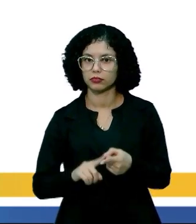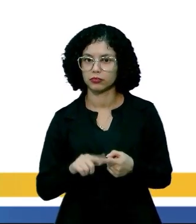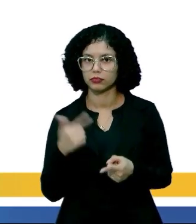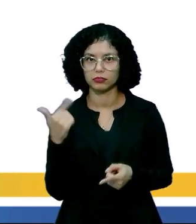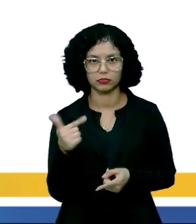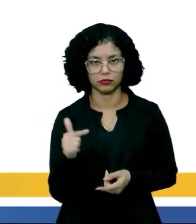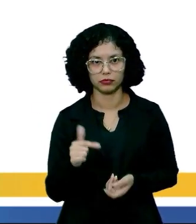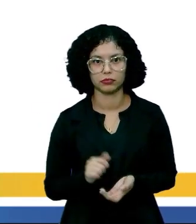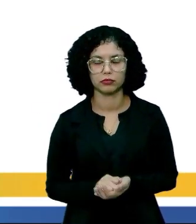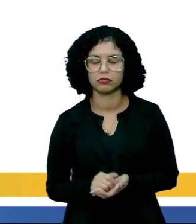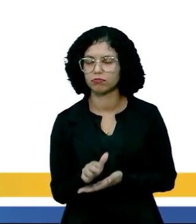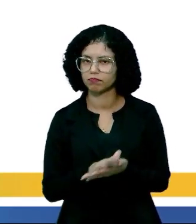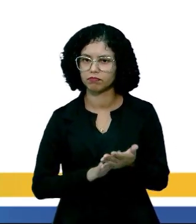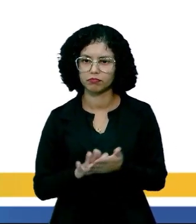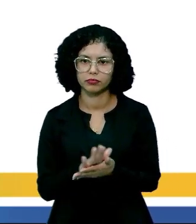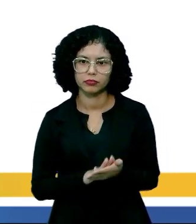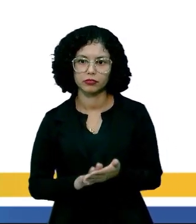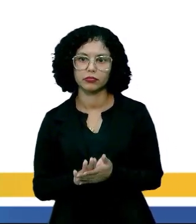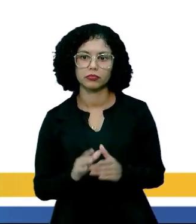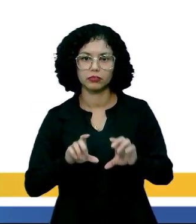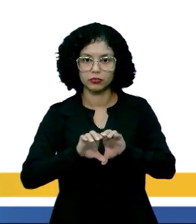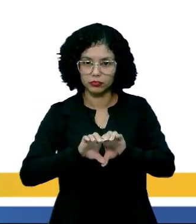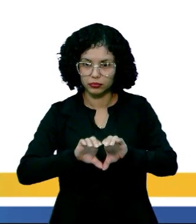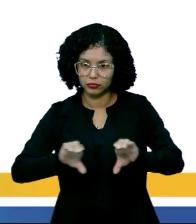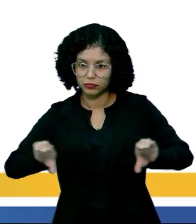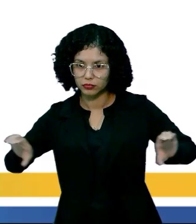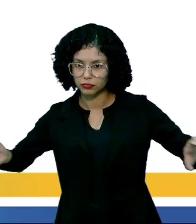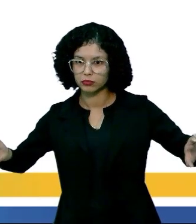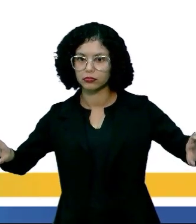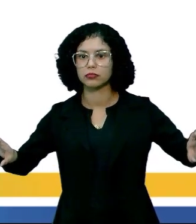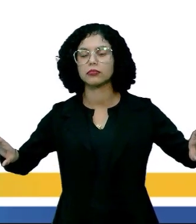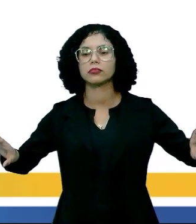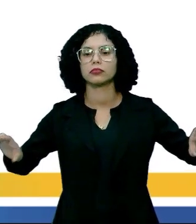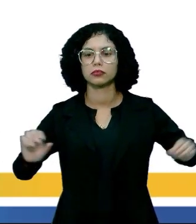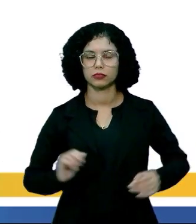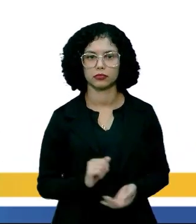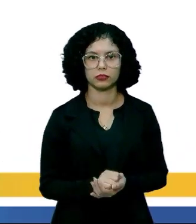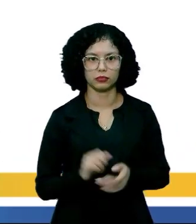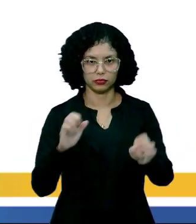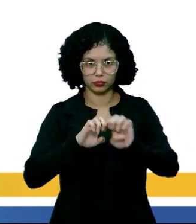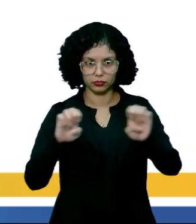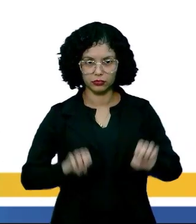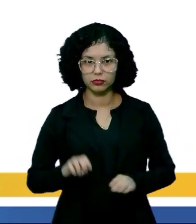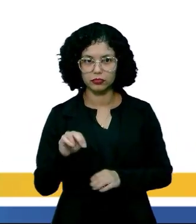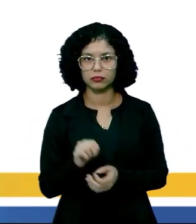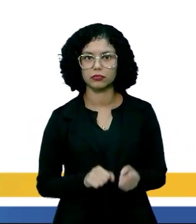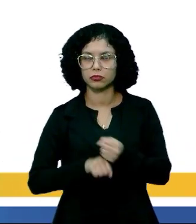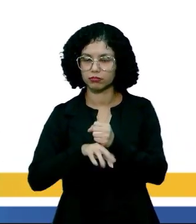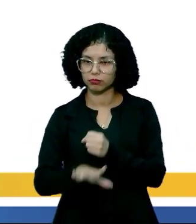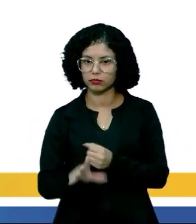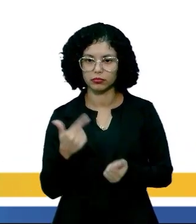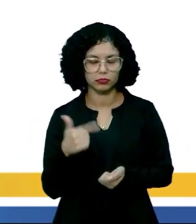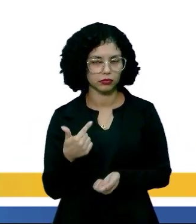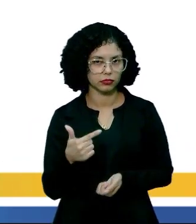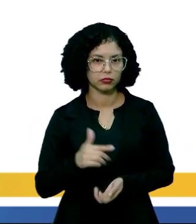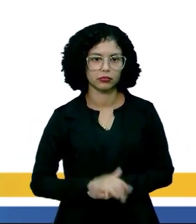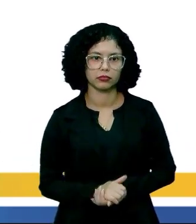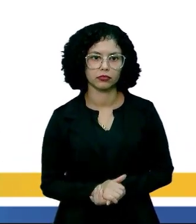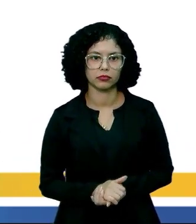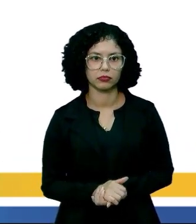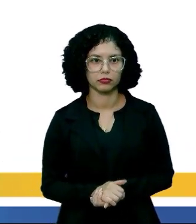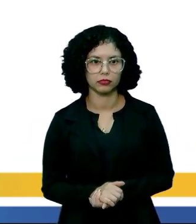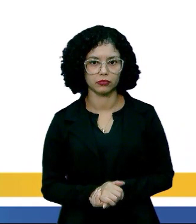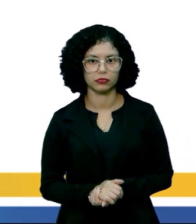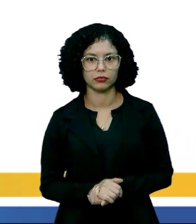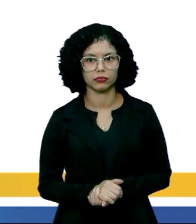não havia nenhum tipo de encanação, nenhuma estrutura sanitária naquela época, tá?